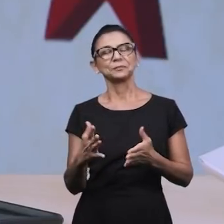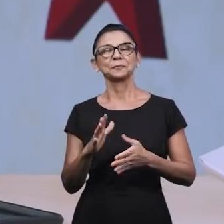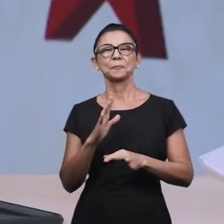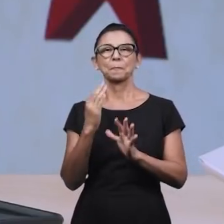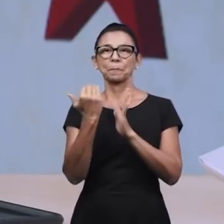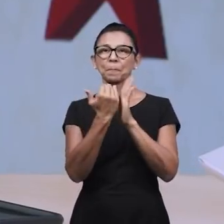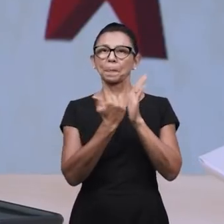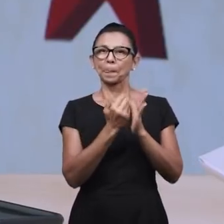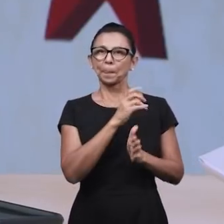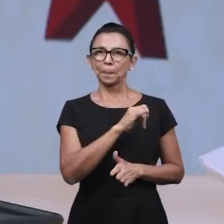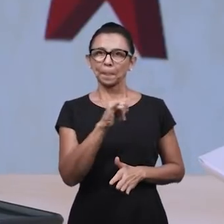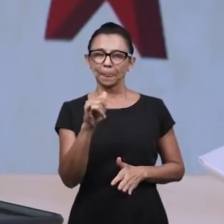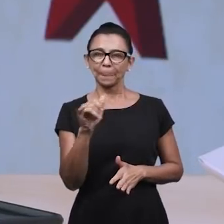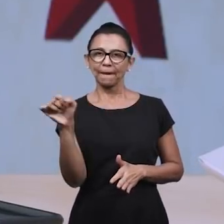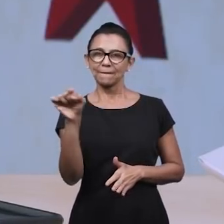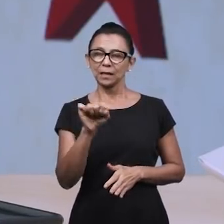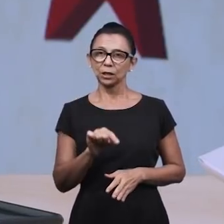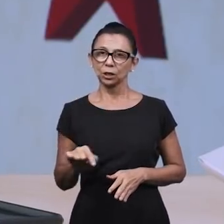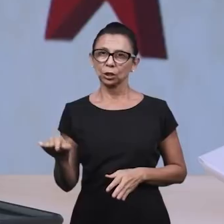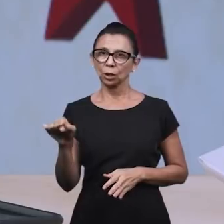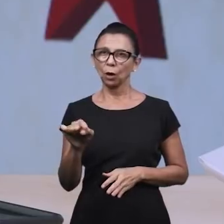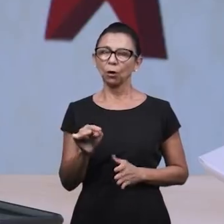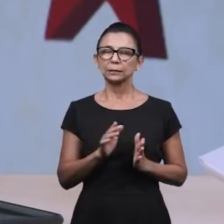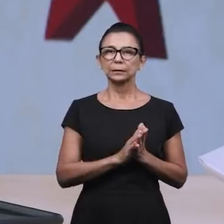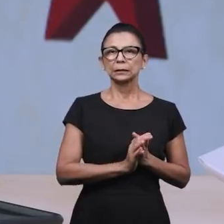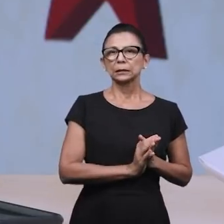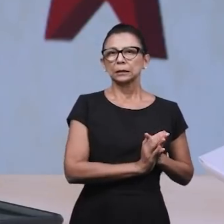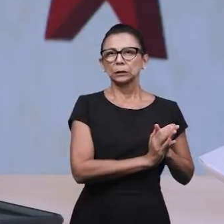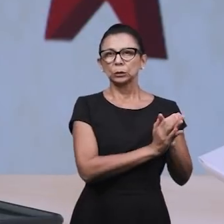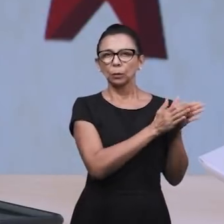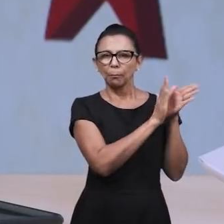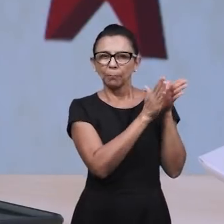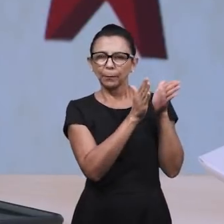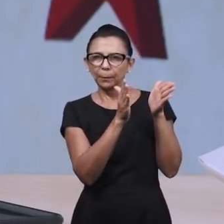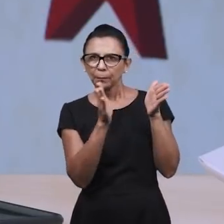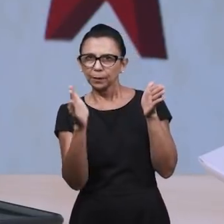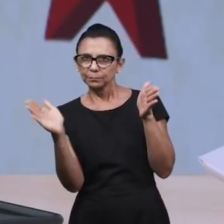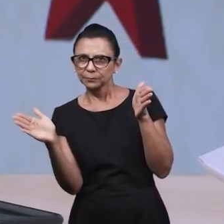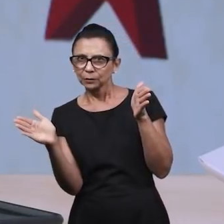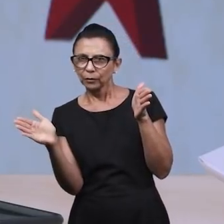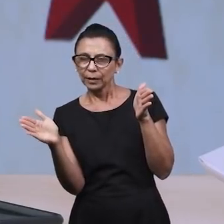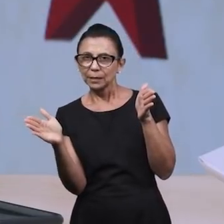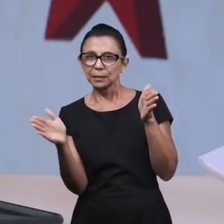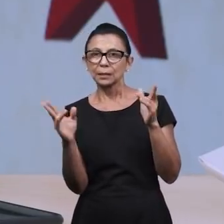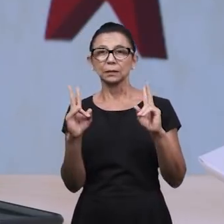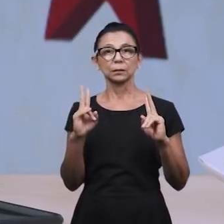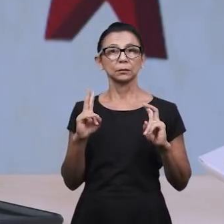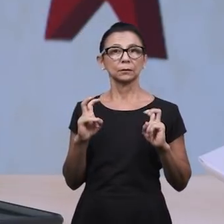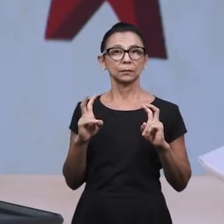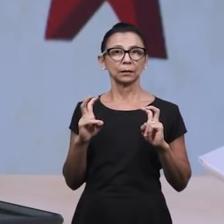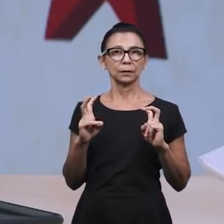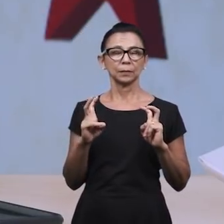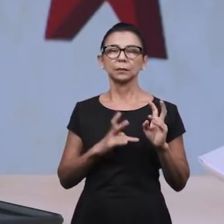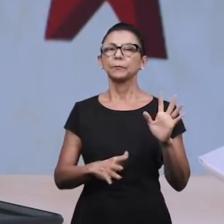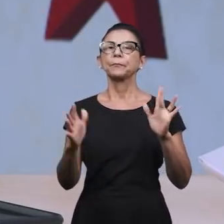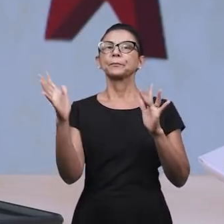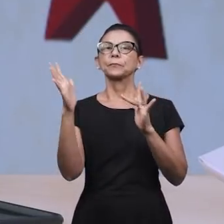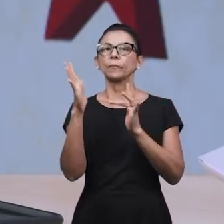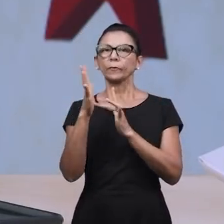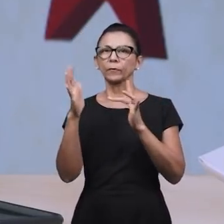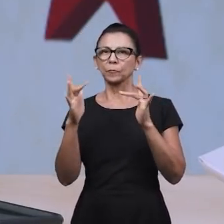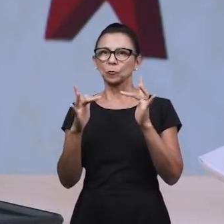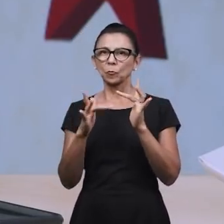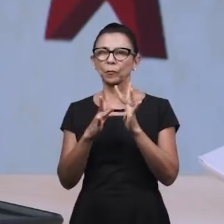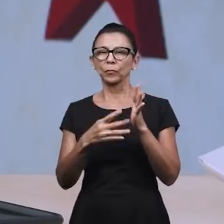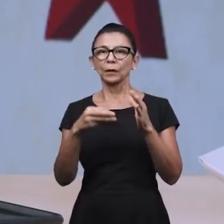programa. E eu quero dizer o seguinte, nós estamos numa sequência dentro de um tema que é o Senhor Jesus no